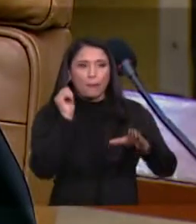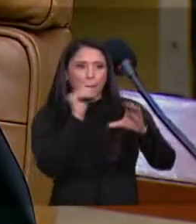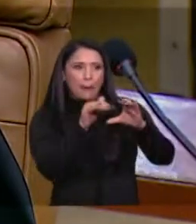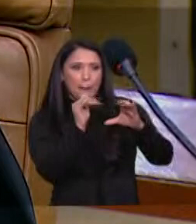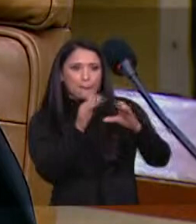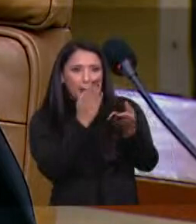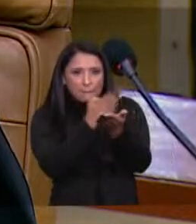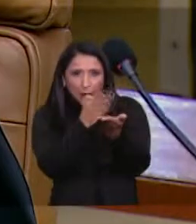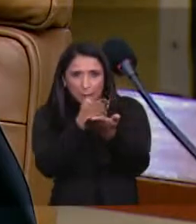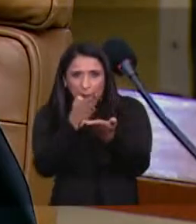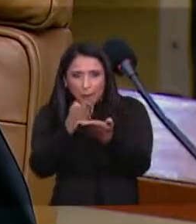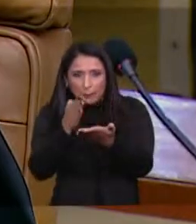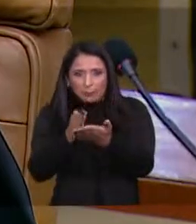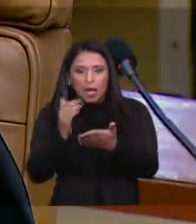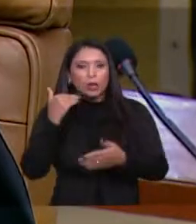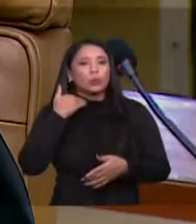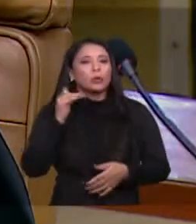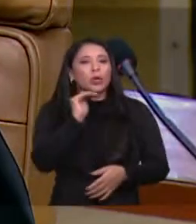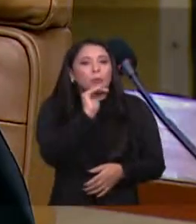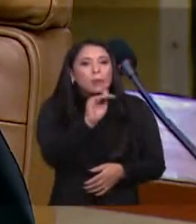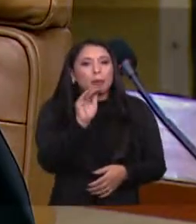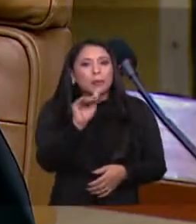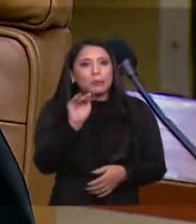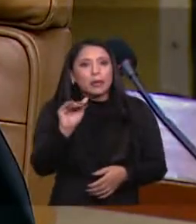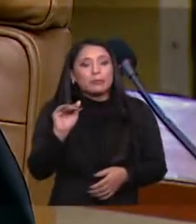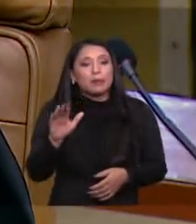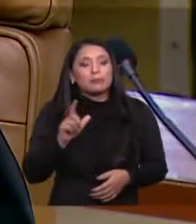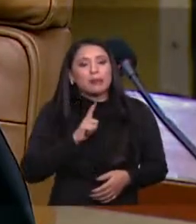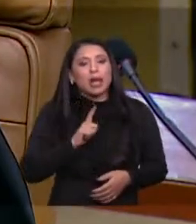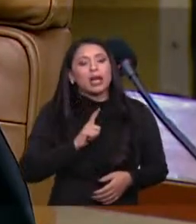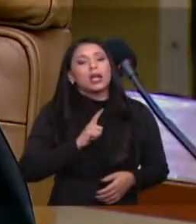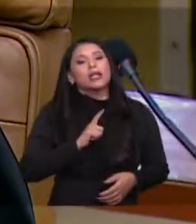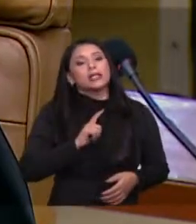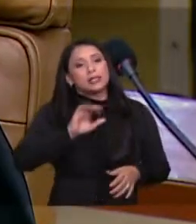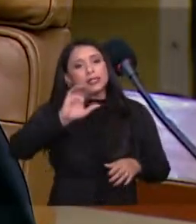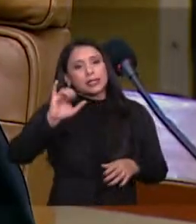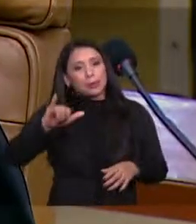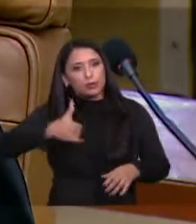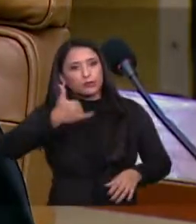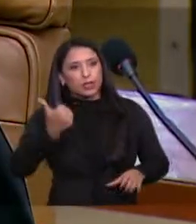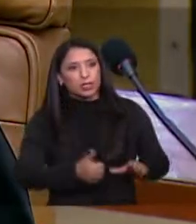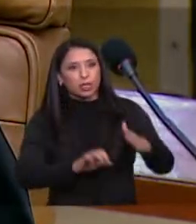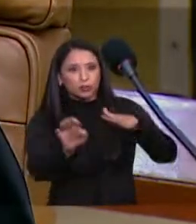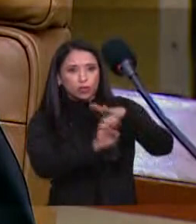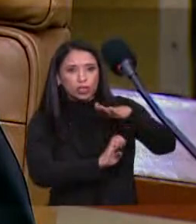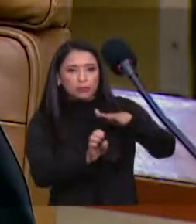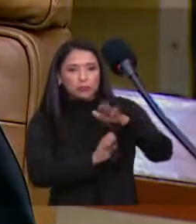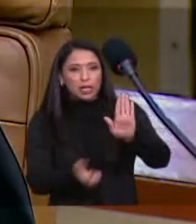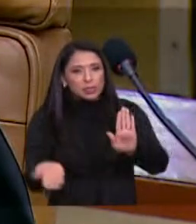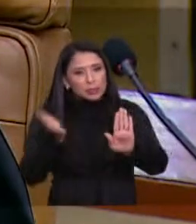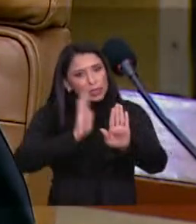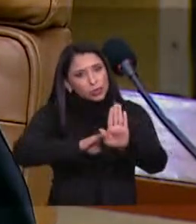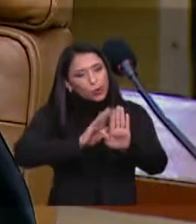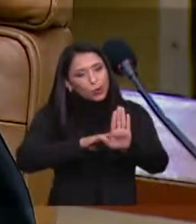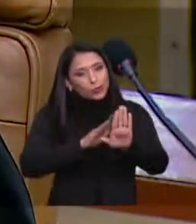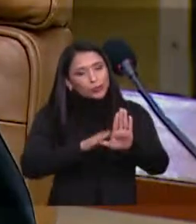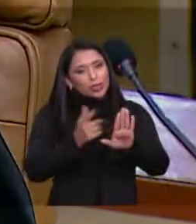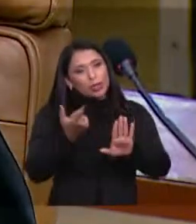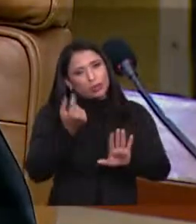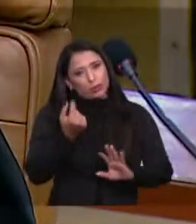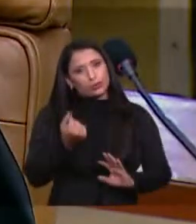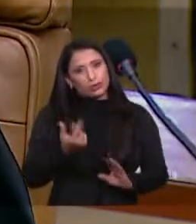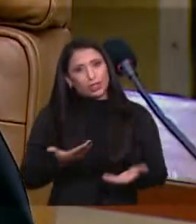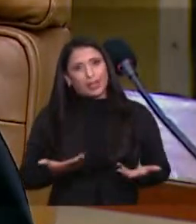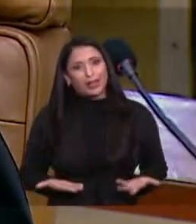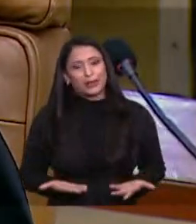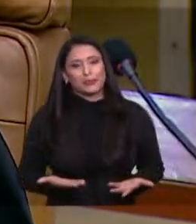fracionados de Valores em quantas correntes e a utilização pessoa jurídicas para ocultação da origem ilícita de valor não se